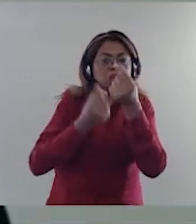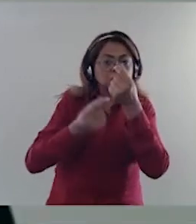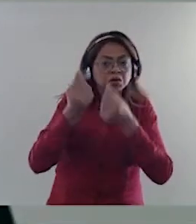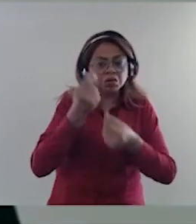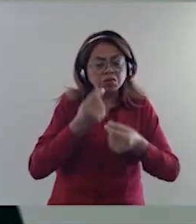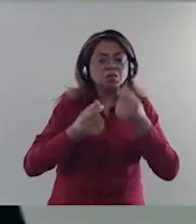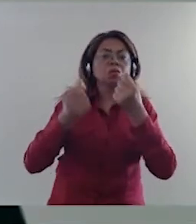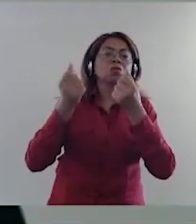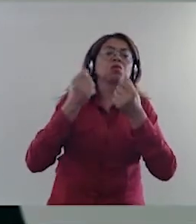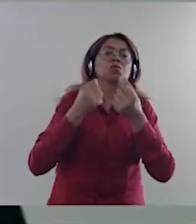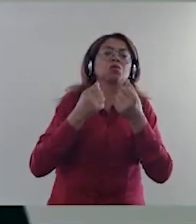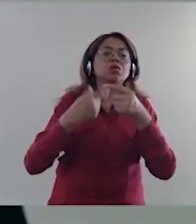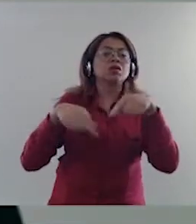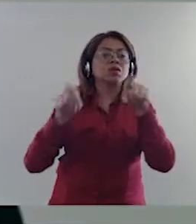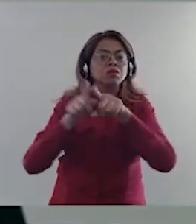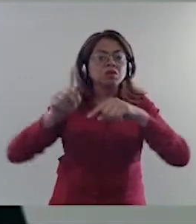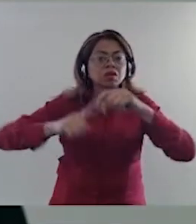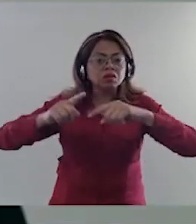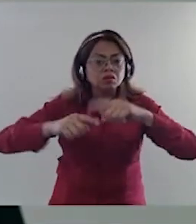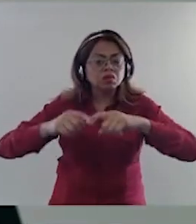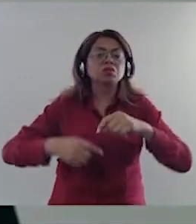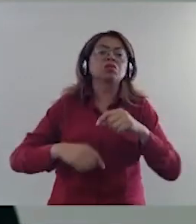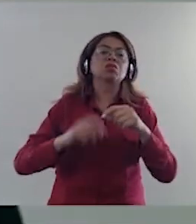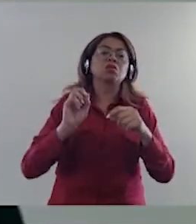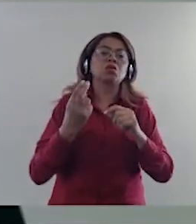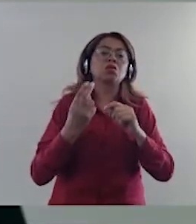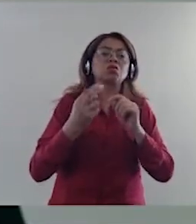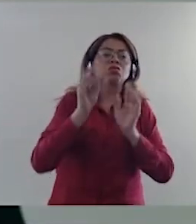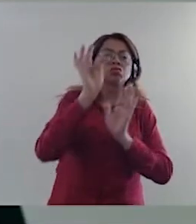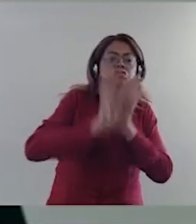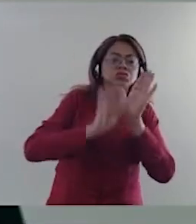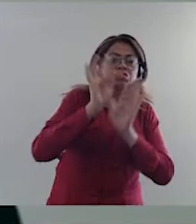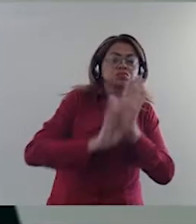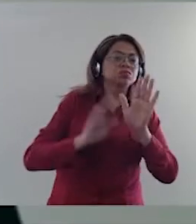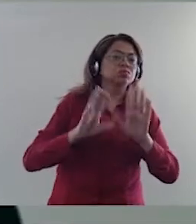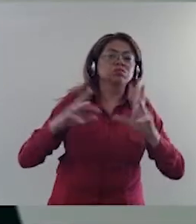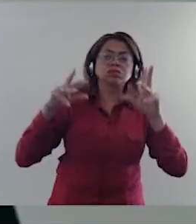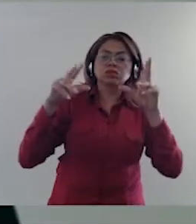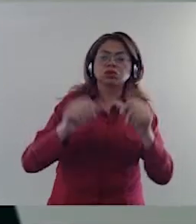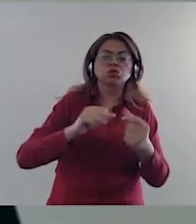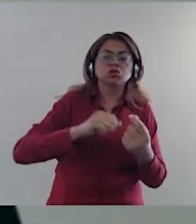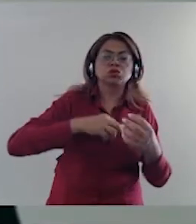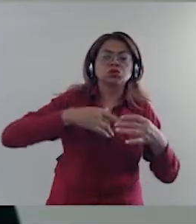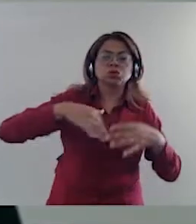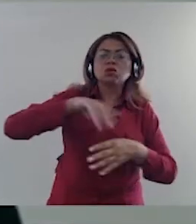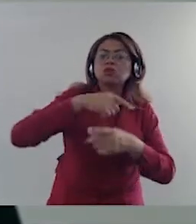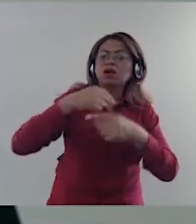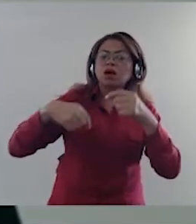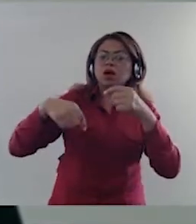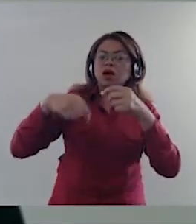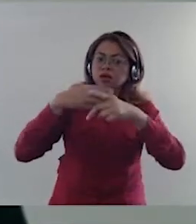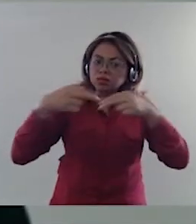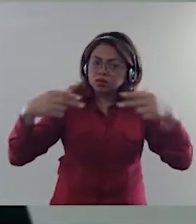e a titularidade e circulação das